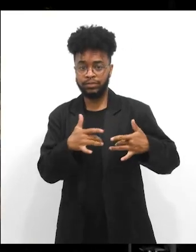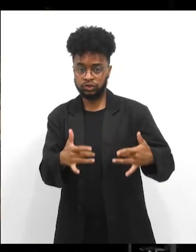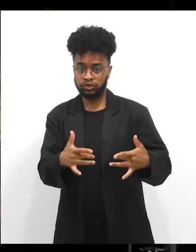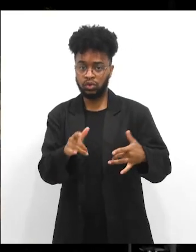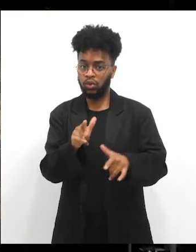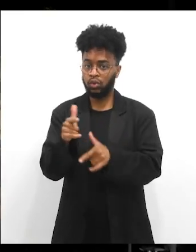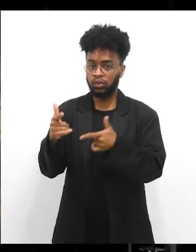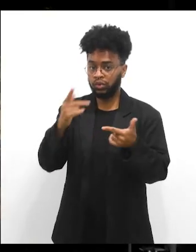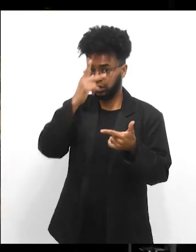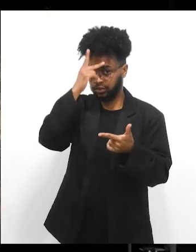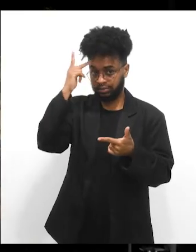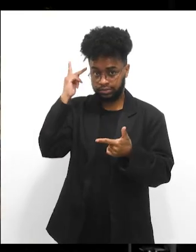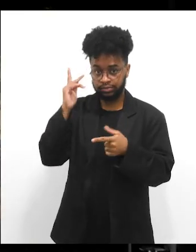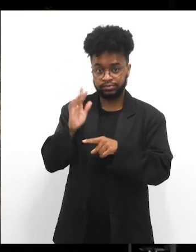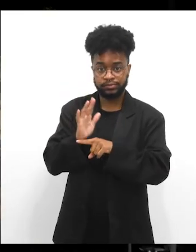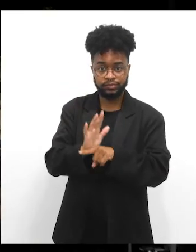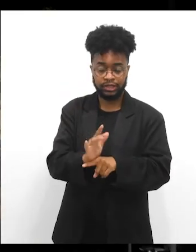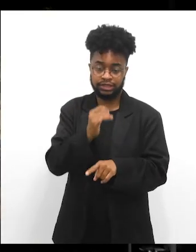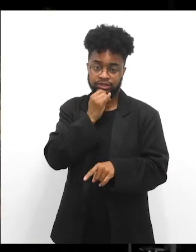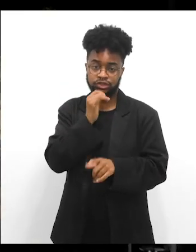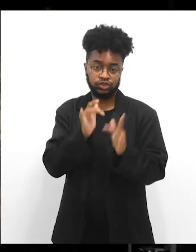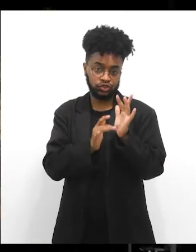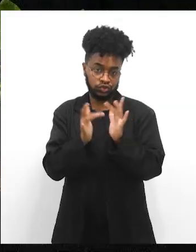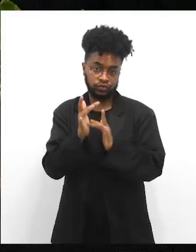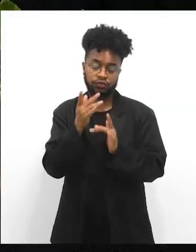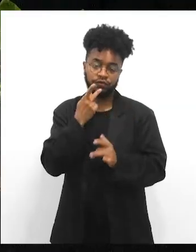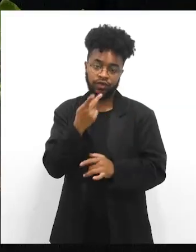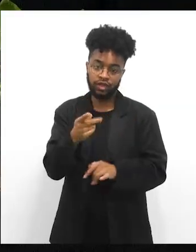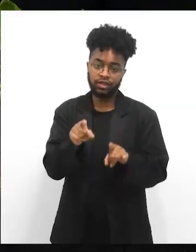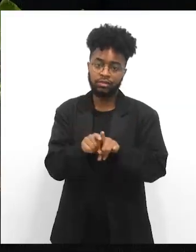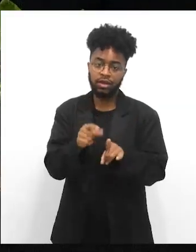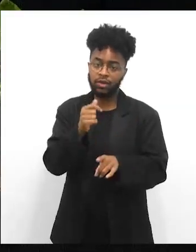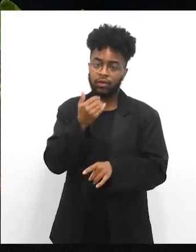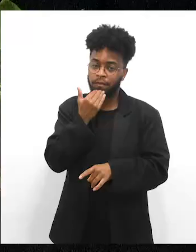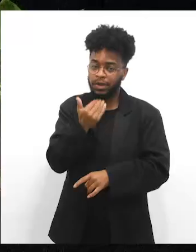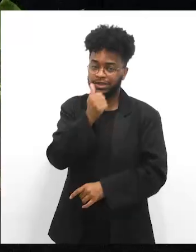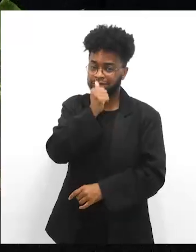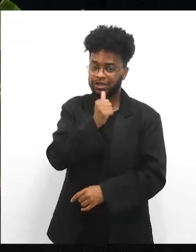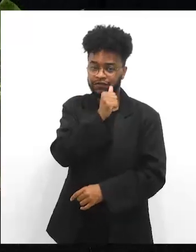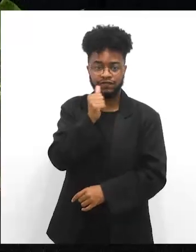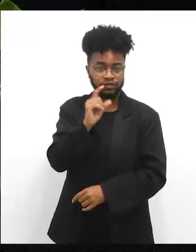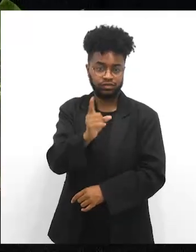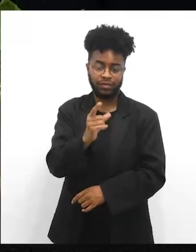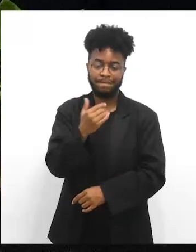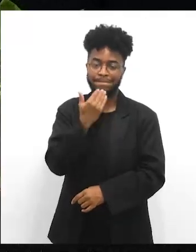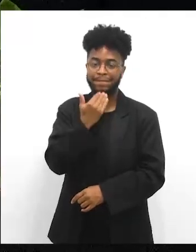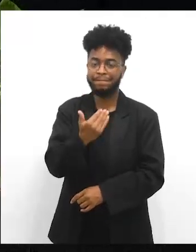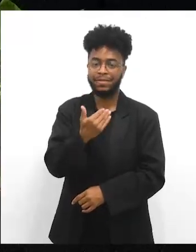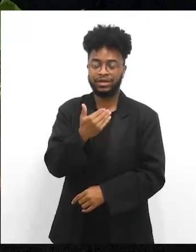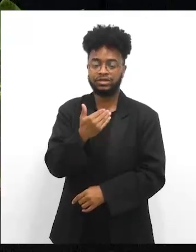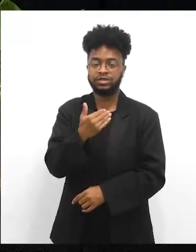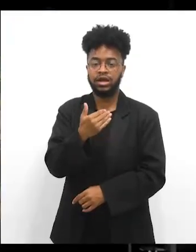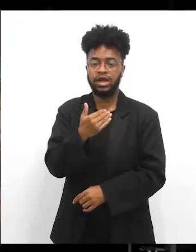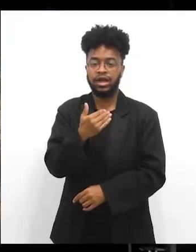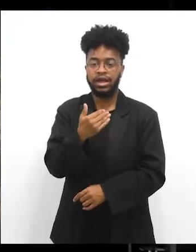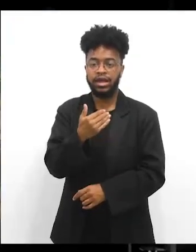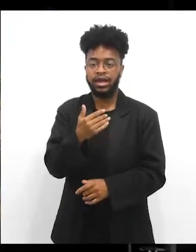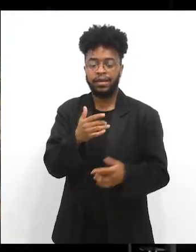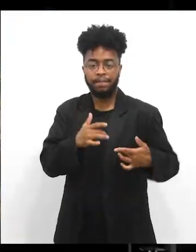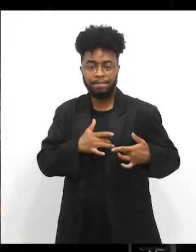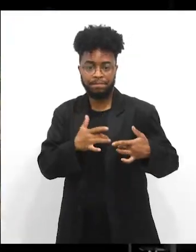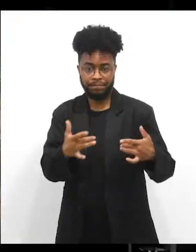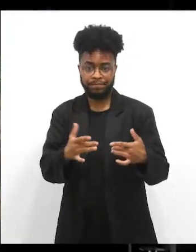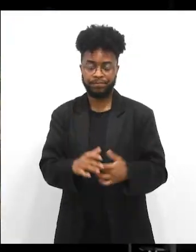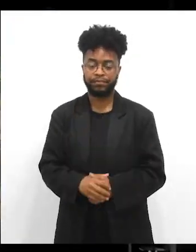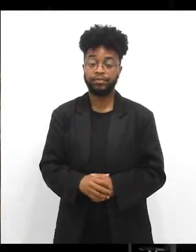pela misericórdia de outras pessoas. Como Jesus diz, ele não pede sacrifício, ele pede misericórdia.